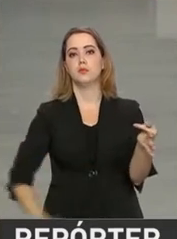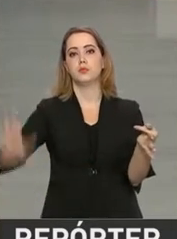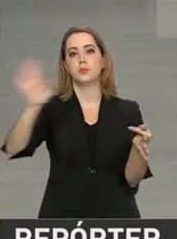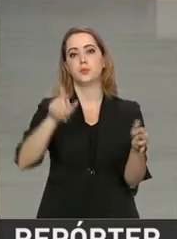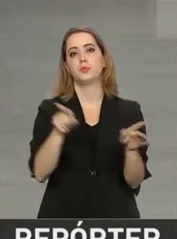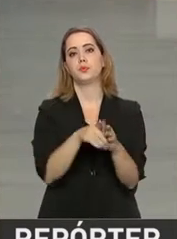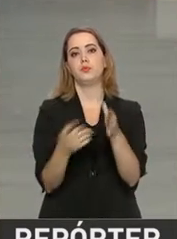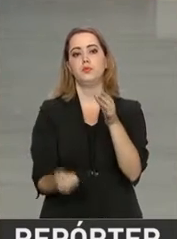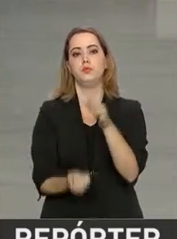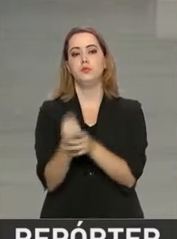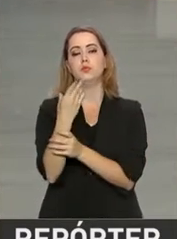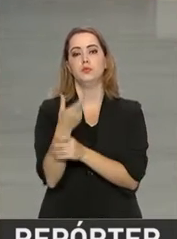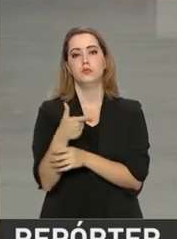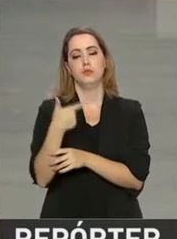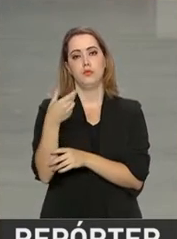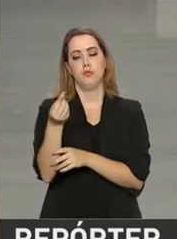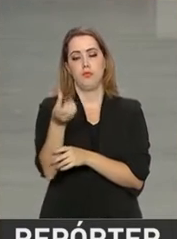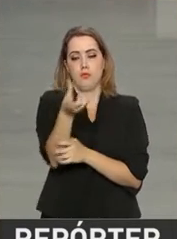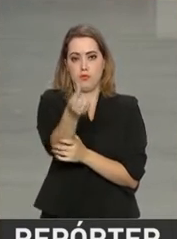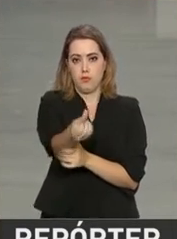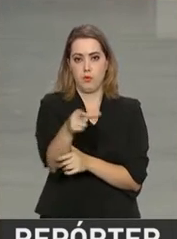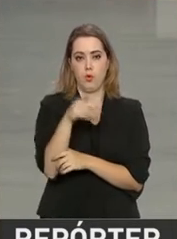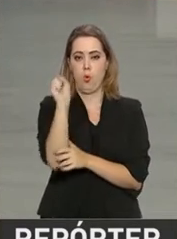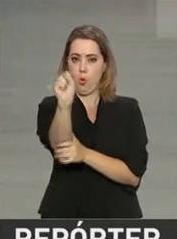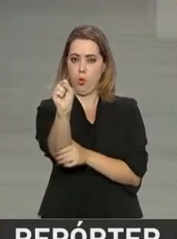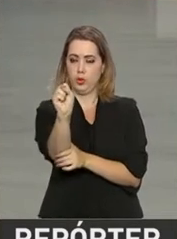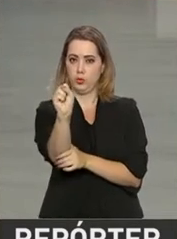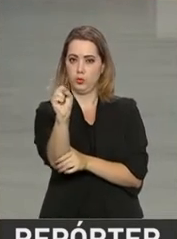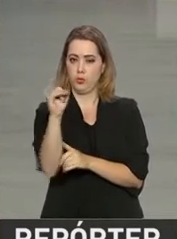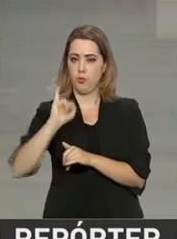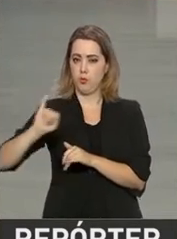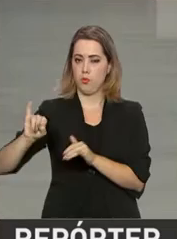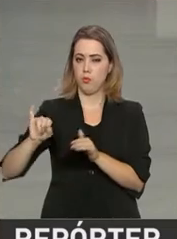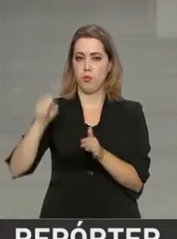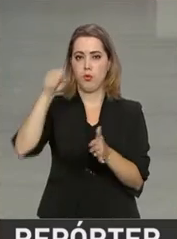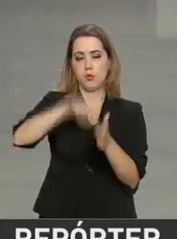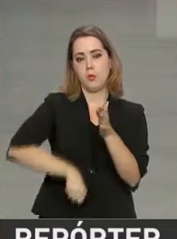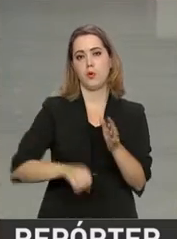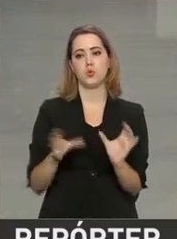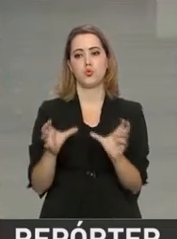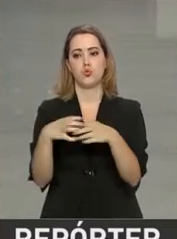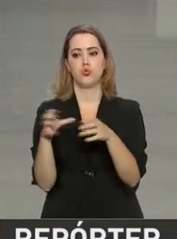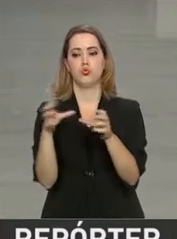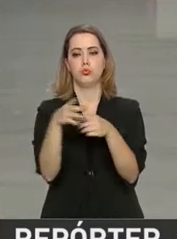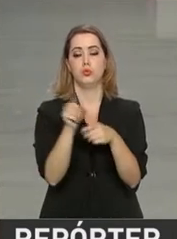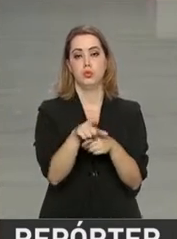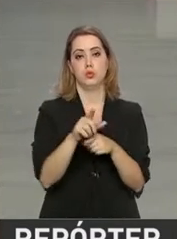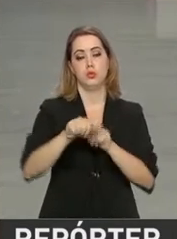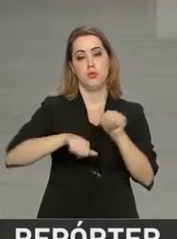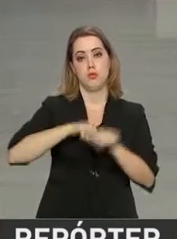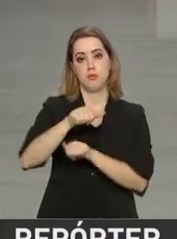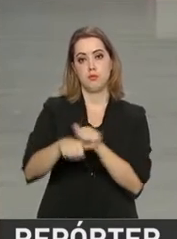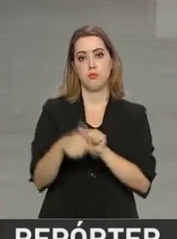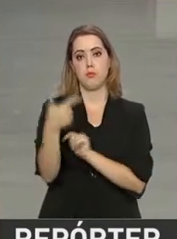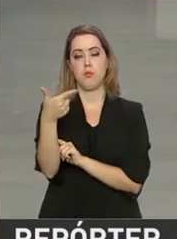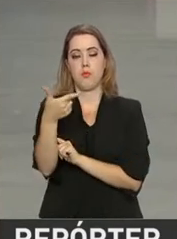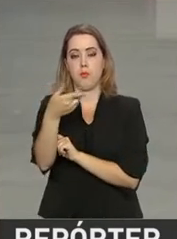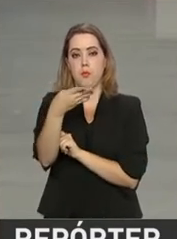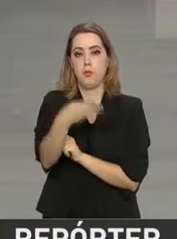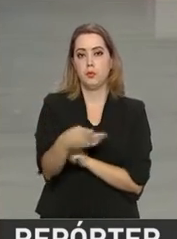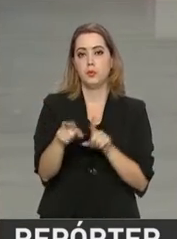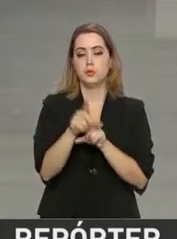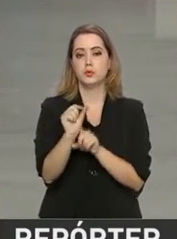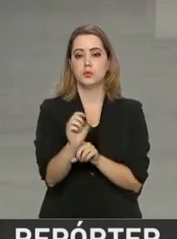criado em 2006 e unifica oito impostos em 2014 a lei foi reformulada pelo congresso nacional e